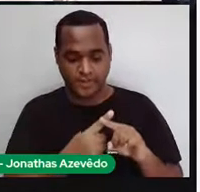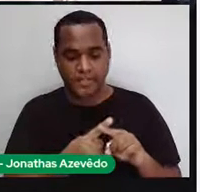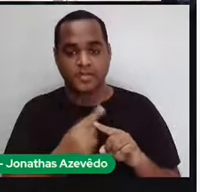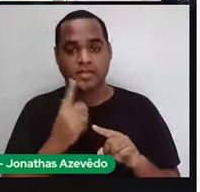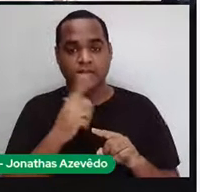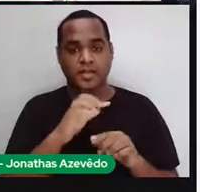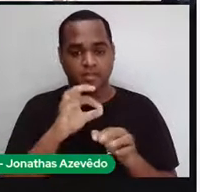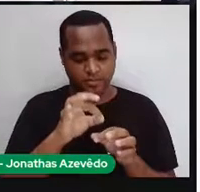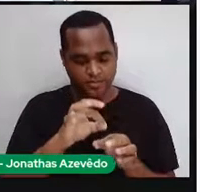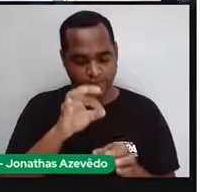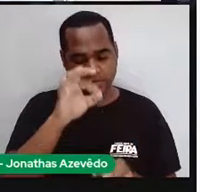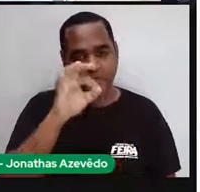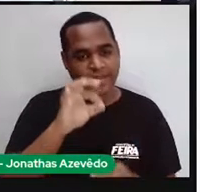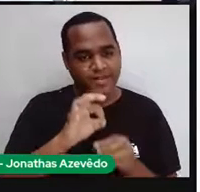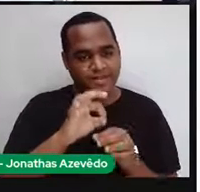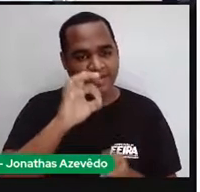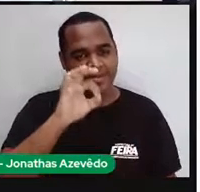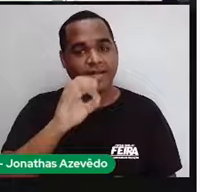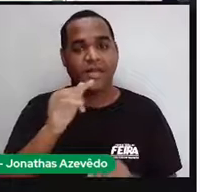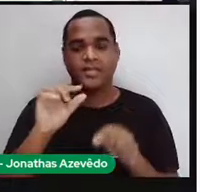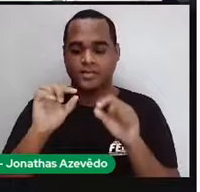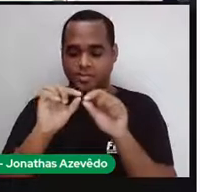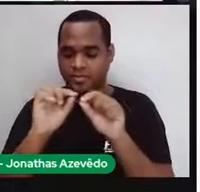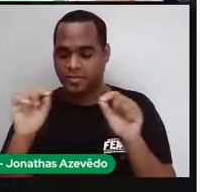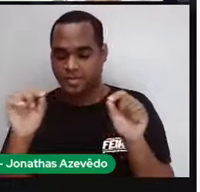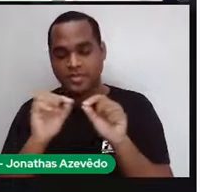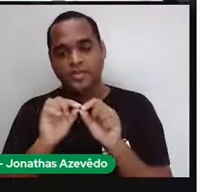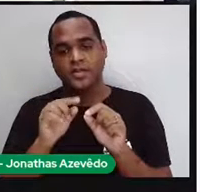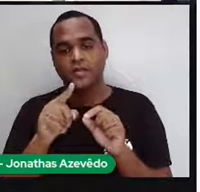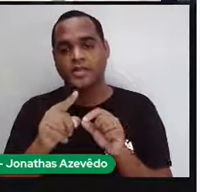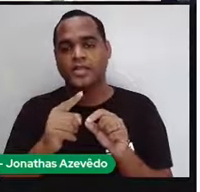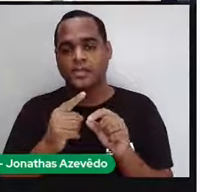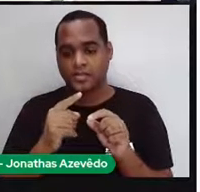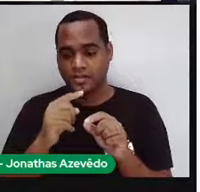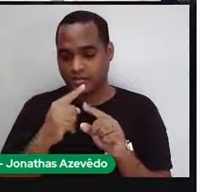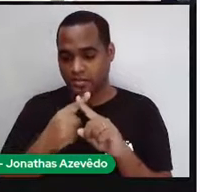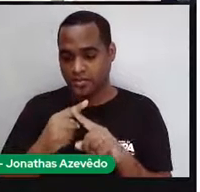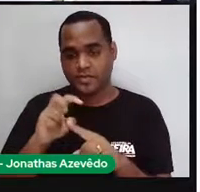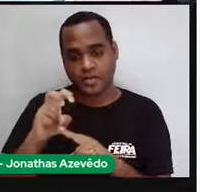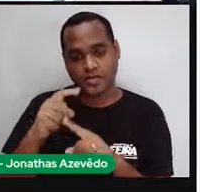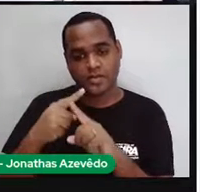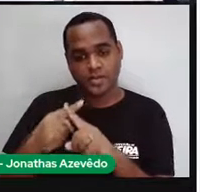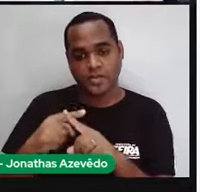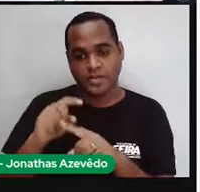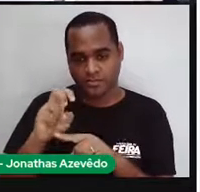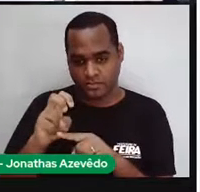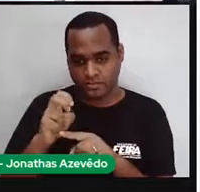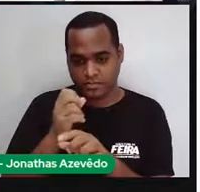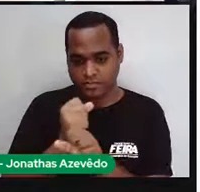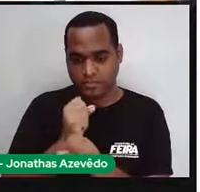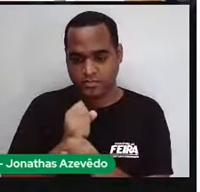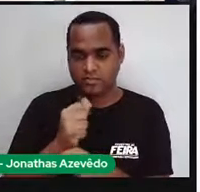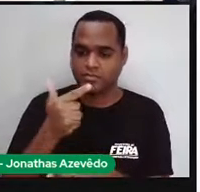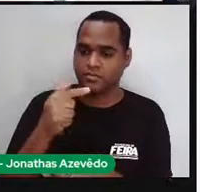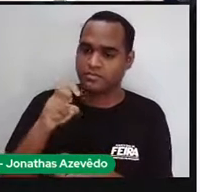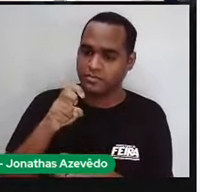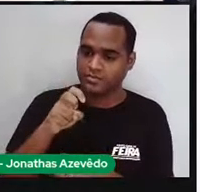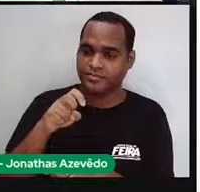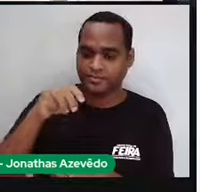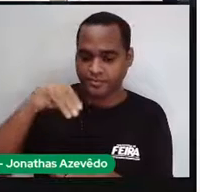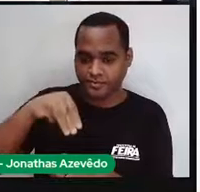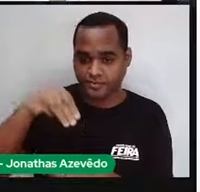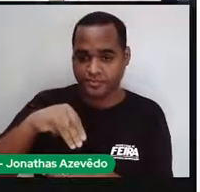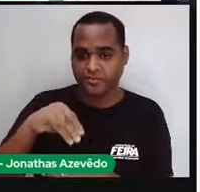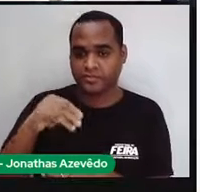dar na largura quando a gente multiplicar cinco vezes 5 25 e quando a gente multiplica metro